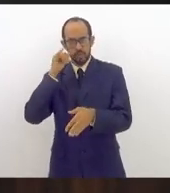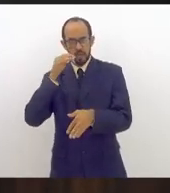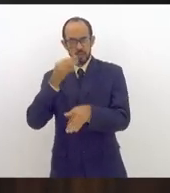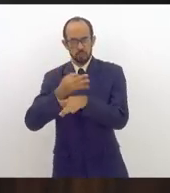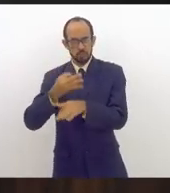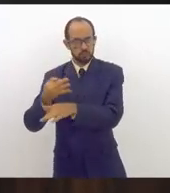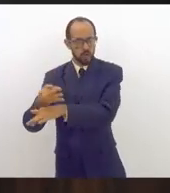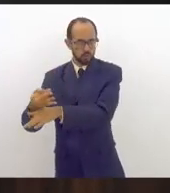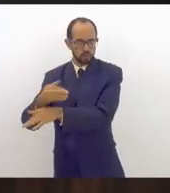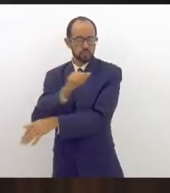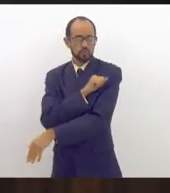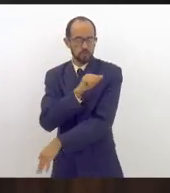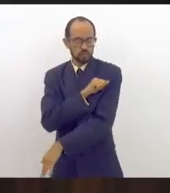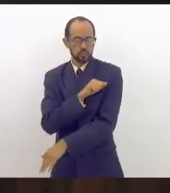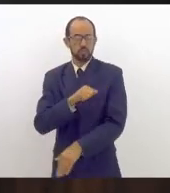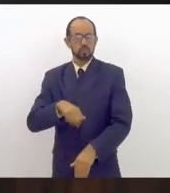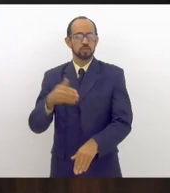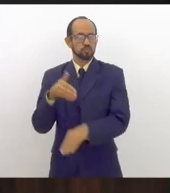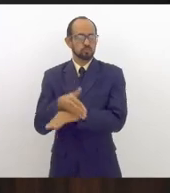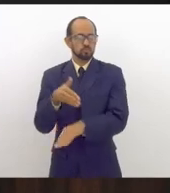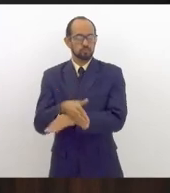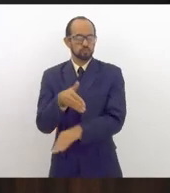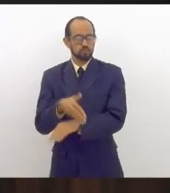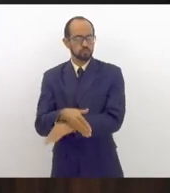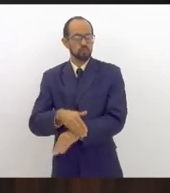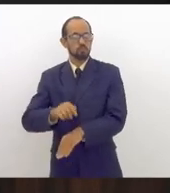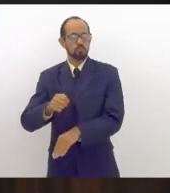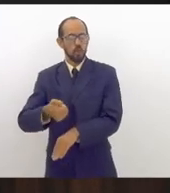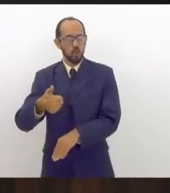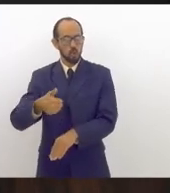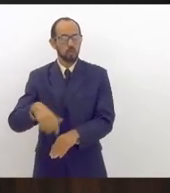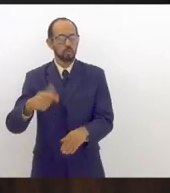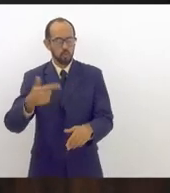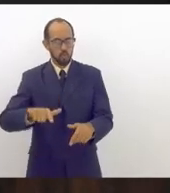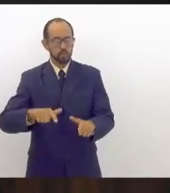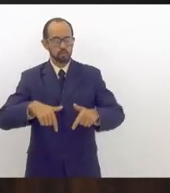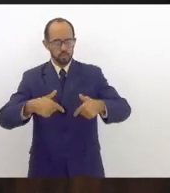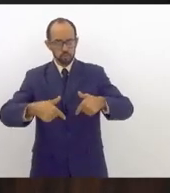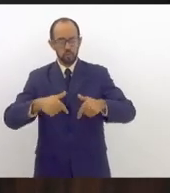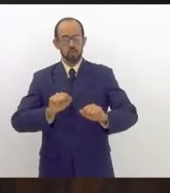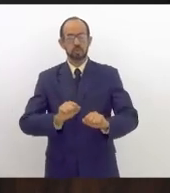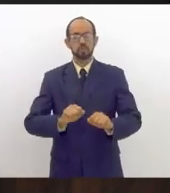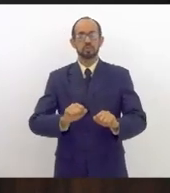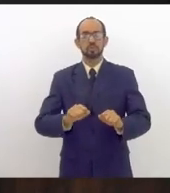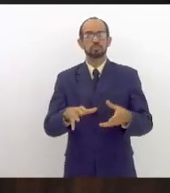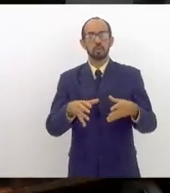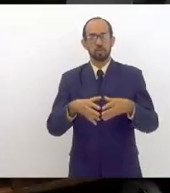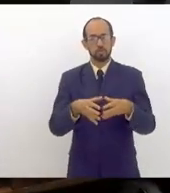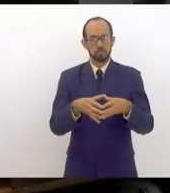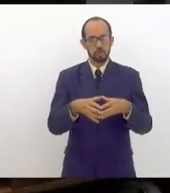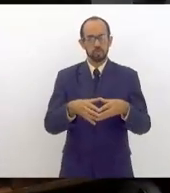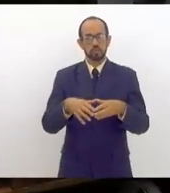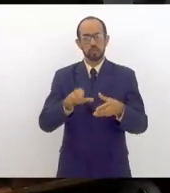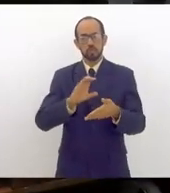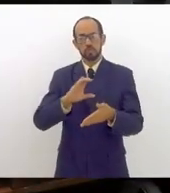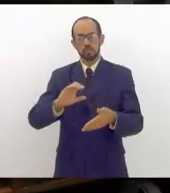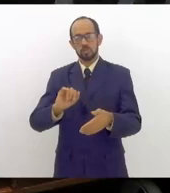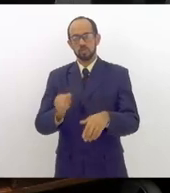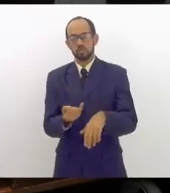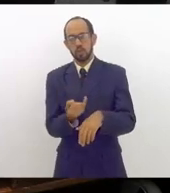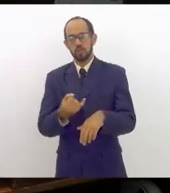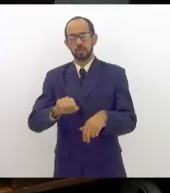e aproveitamento na rede estadual de educação e da outras providências. Pendente de pareceres das comissões de Constituição e Justiça,